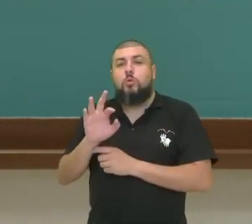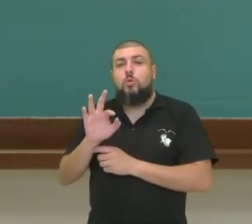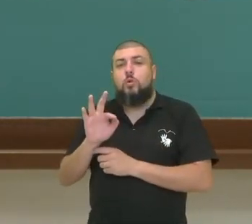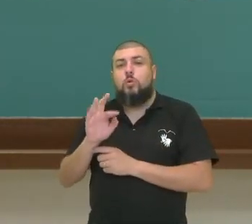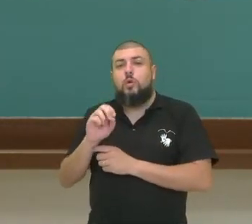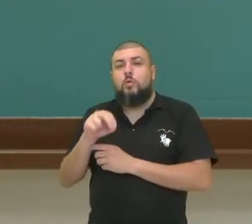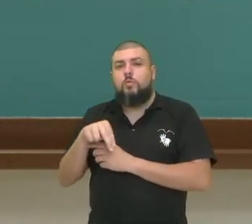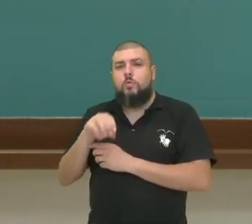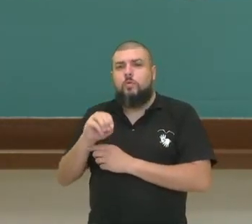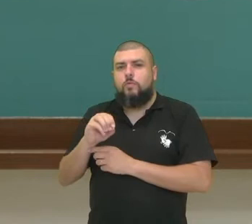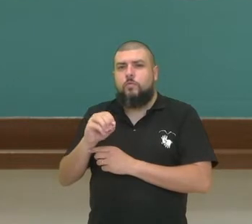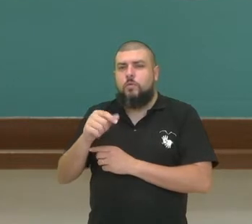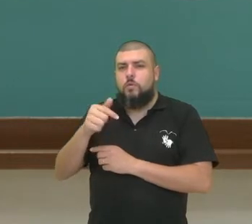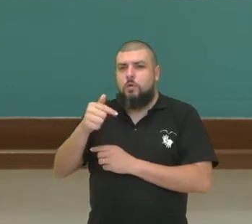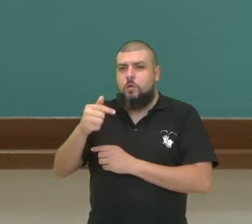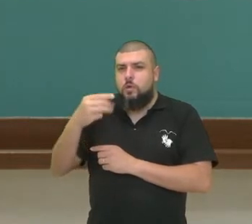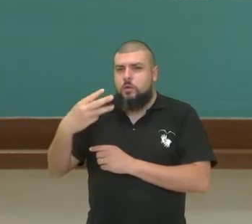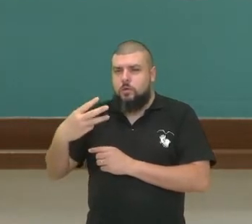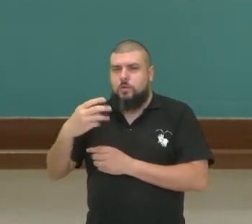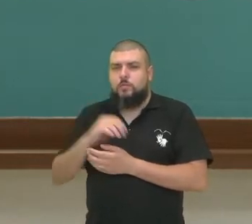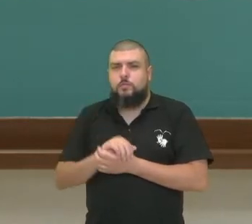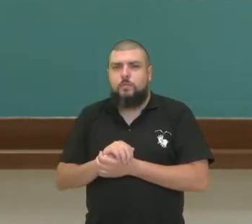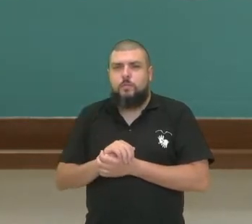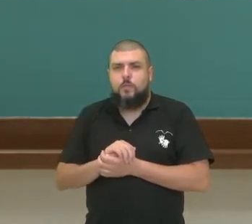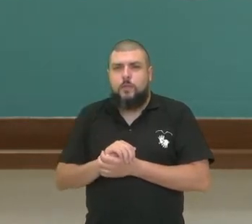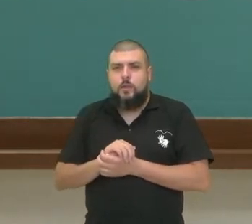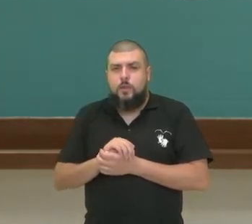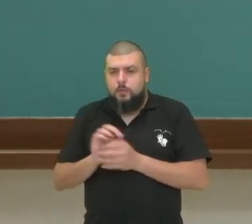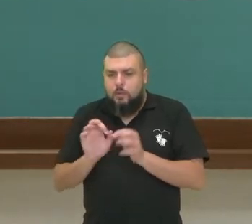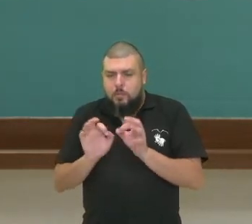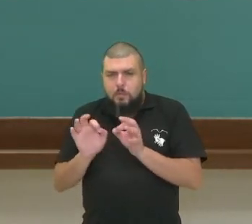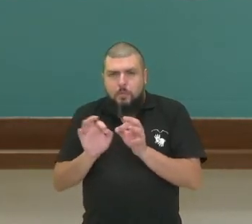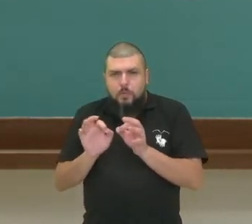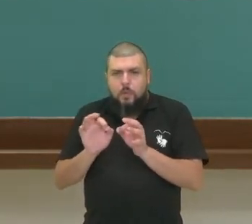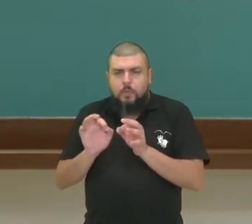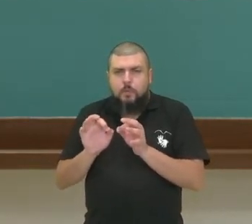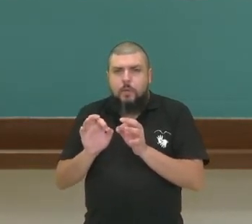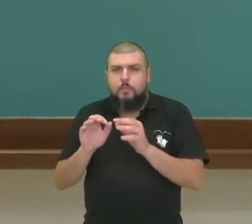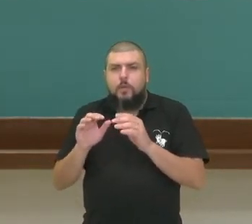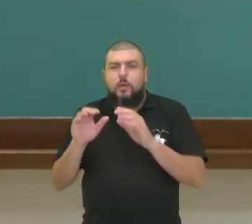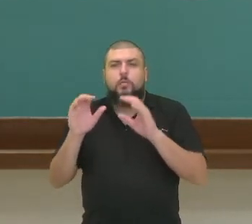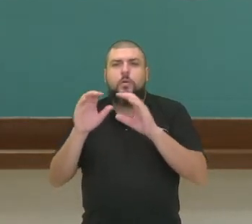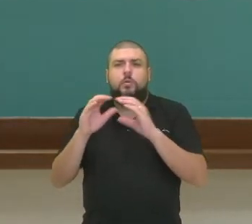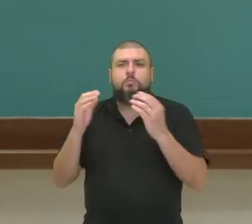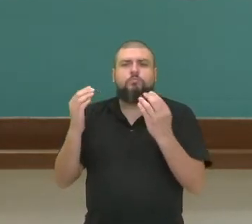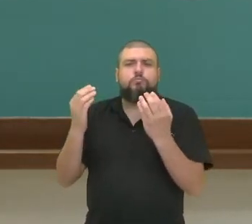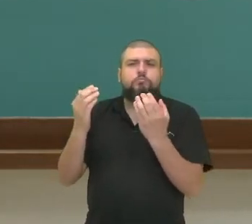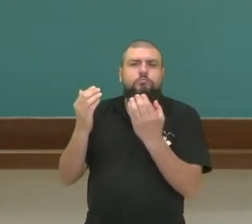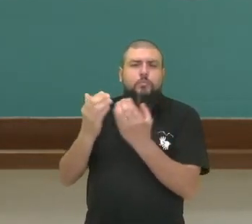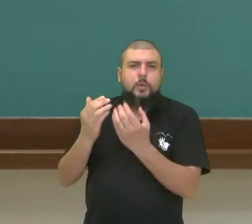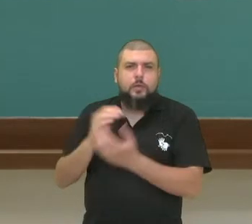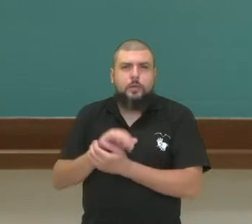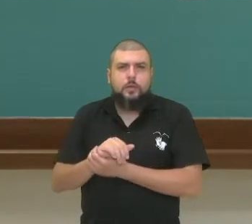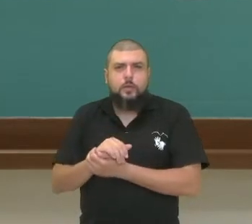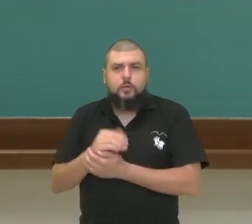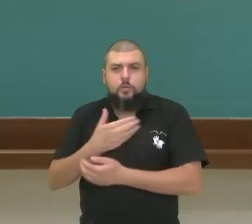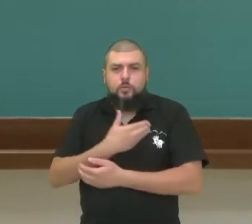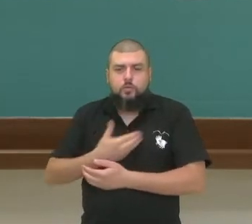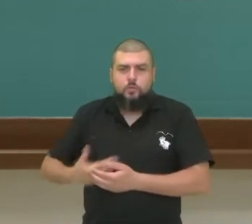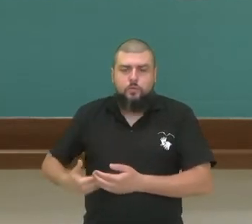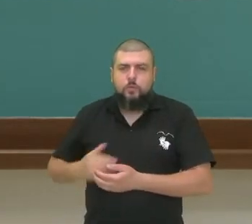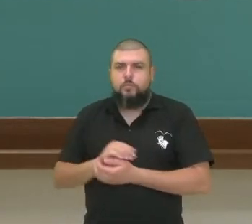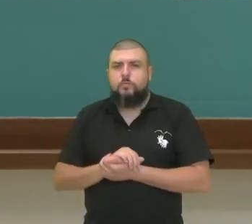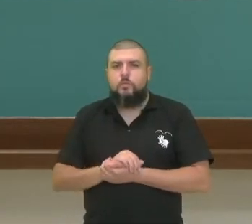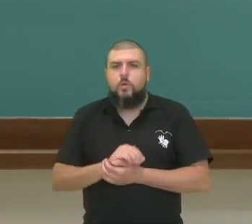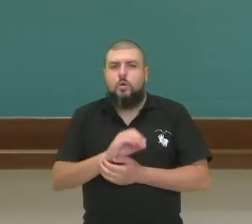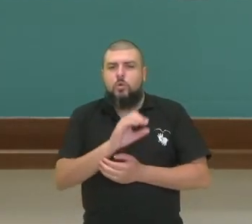Universal, organizou no Palácio das Convenções em Anhembi, em São Paulo, em maio de 1973. No dia do show, quando Gilberto Gil e Chico